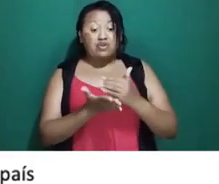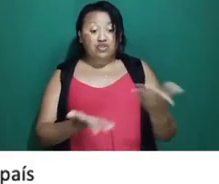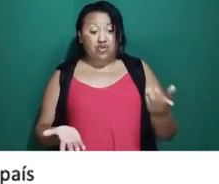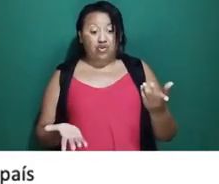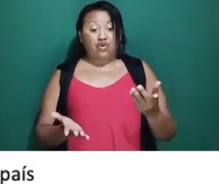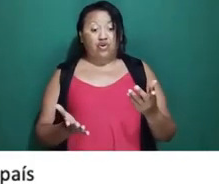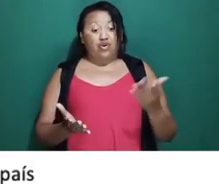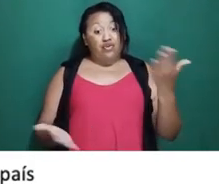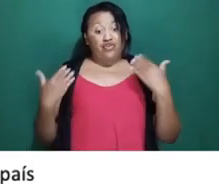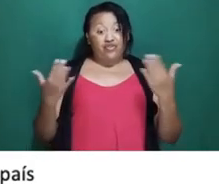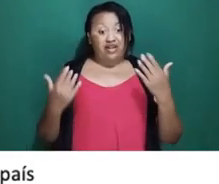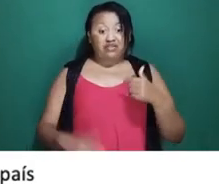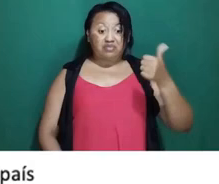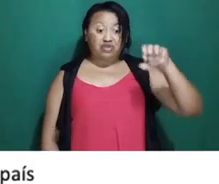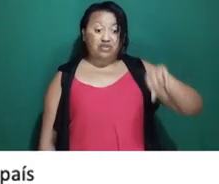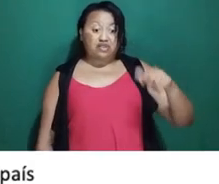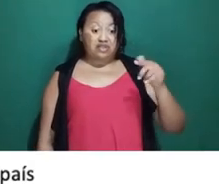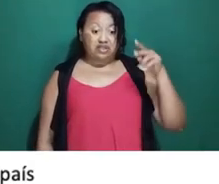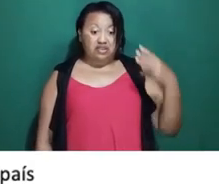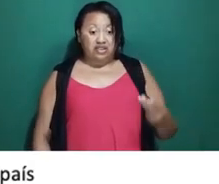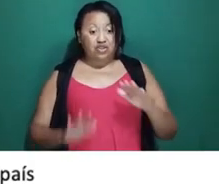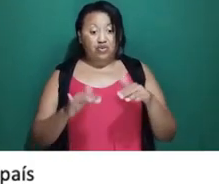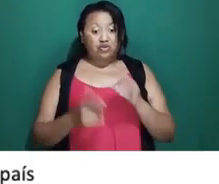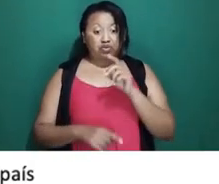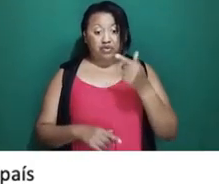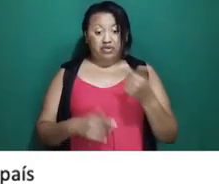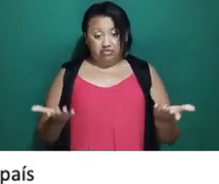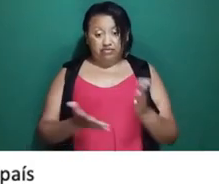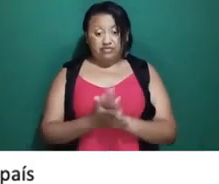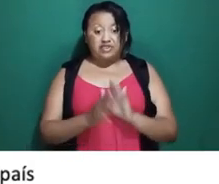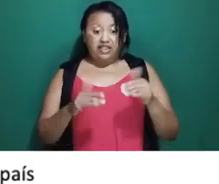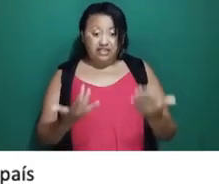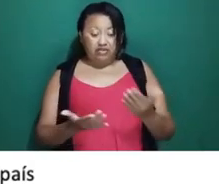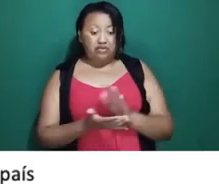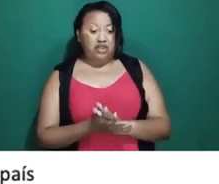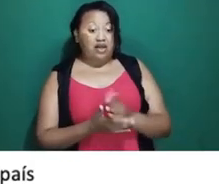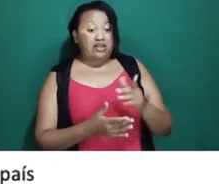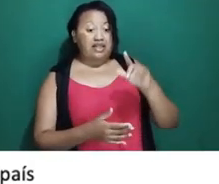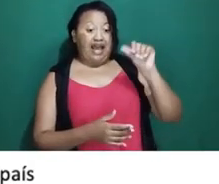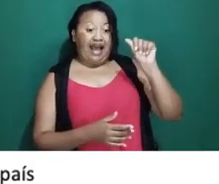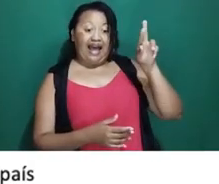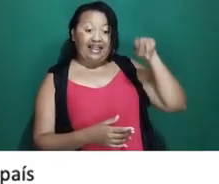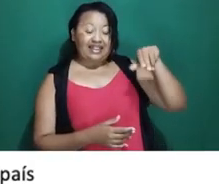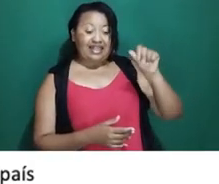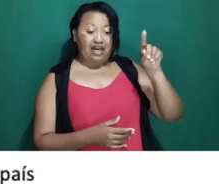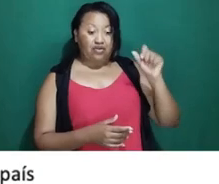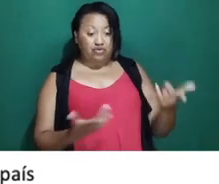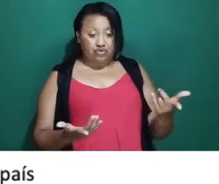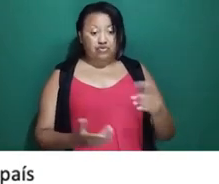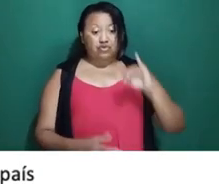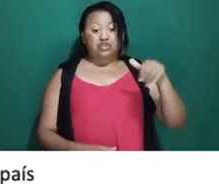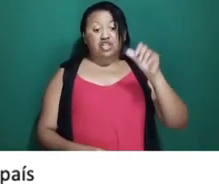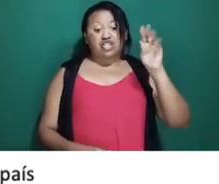de 10 a 14 de janeiro consagrando toda nudez será castigada de Arnaldo como um grande vencedor